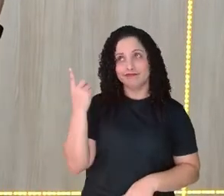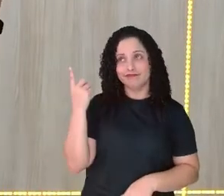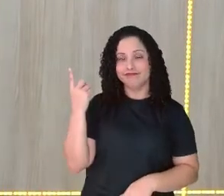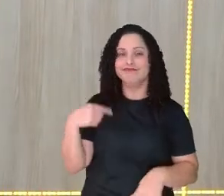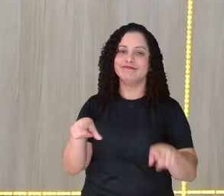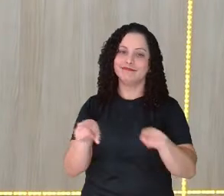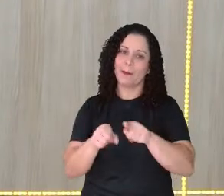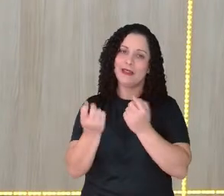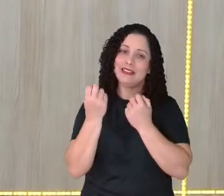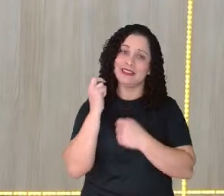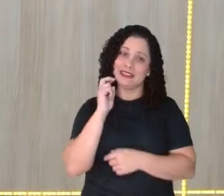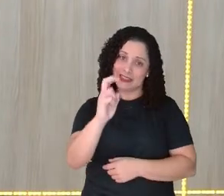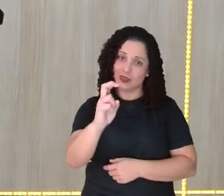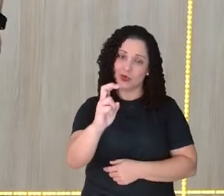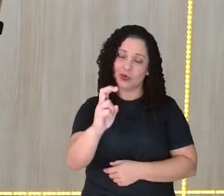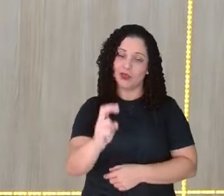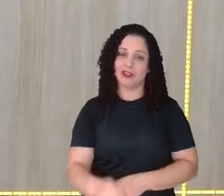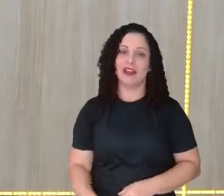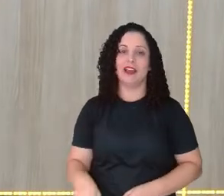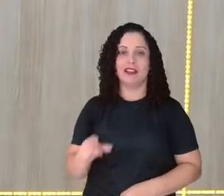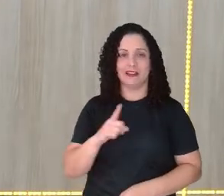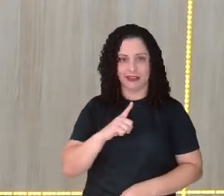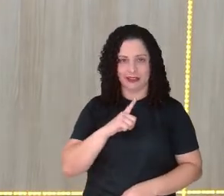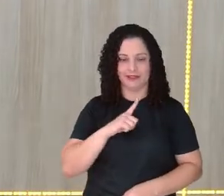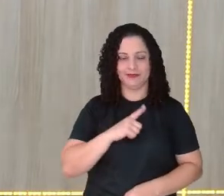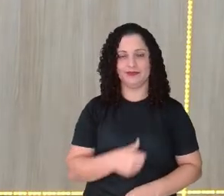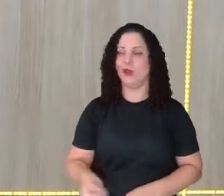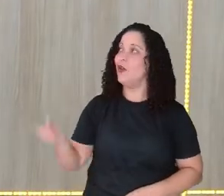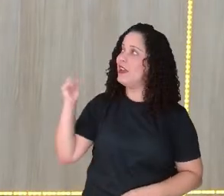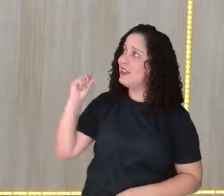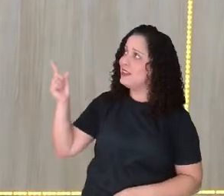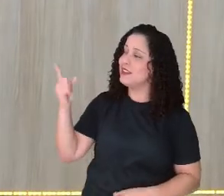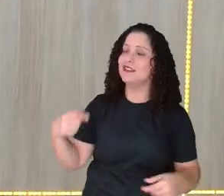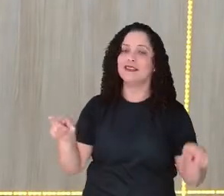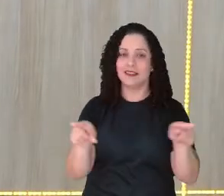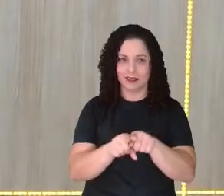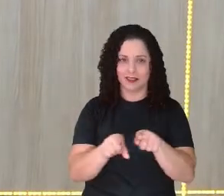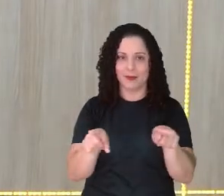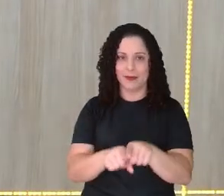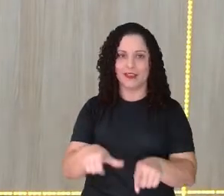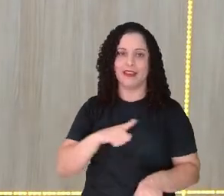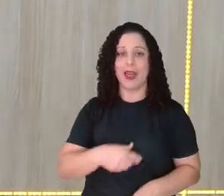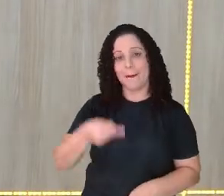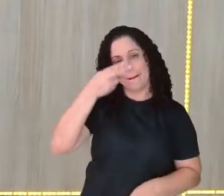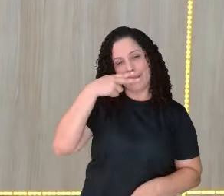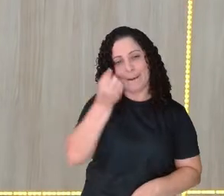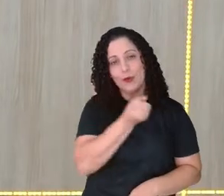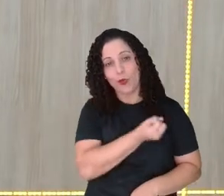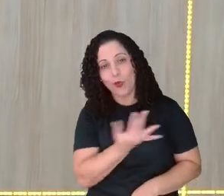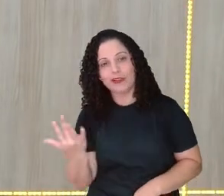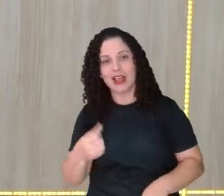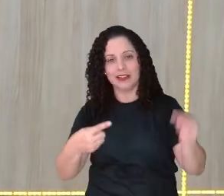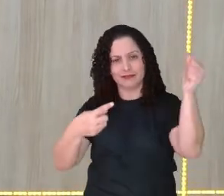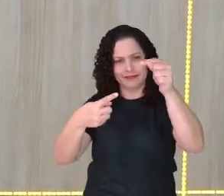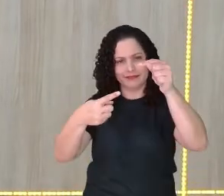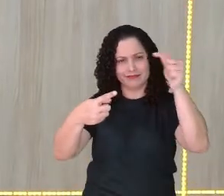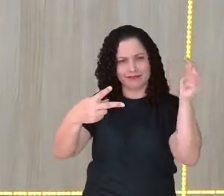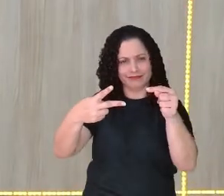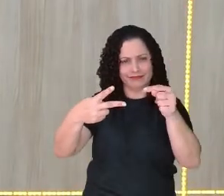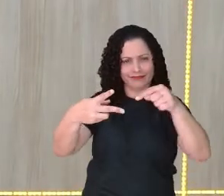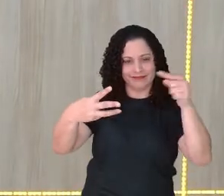de 5 ângulos. Então, esse polígono também, ele apresenta a mesma quantidade de